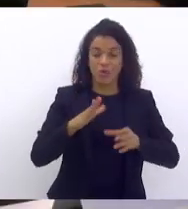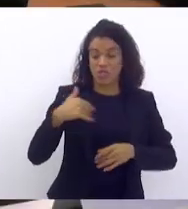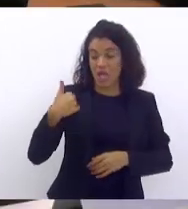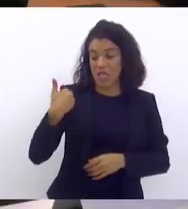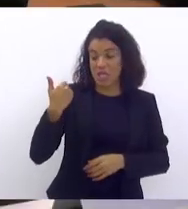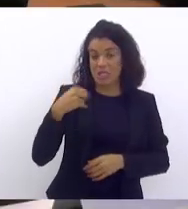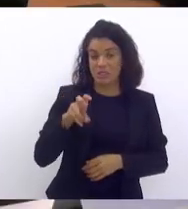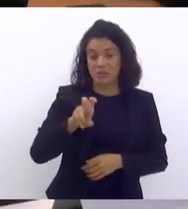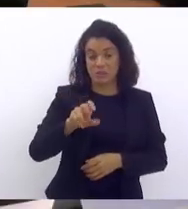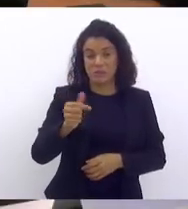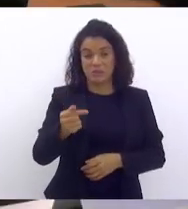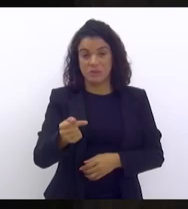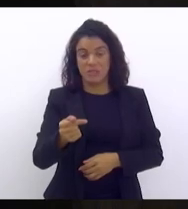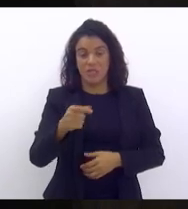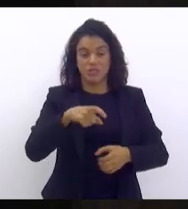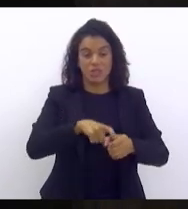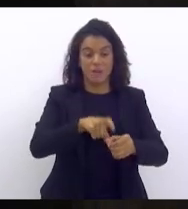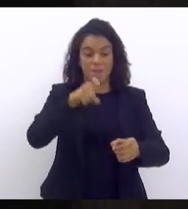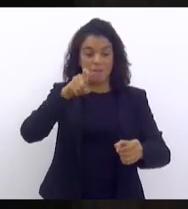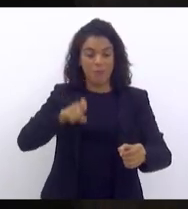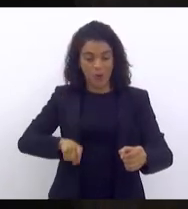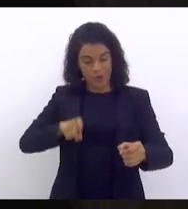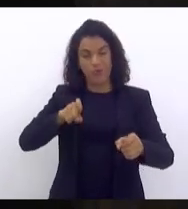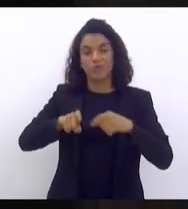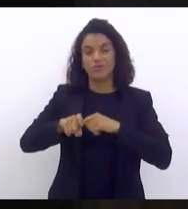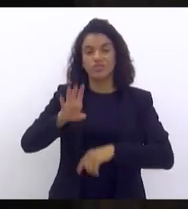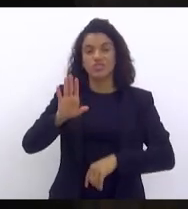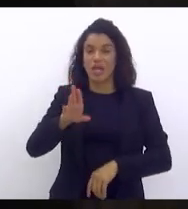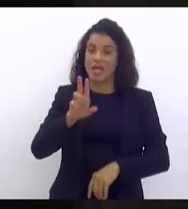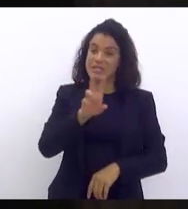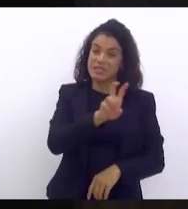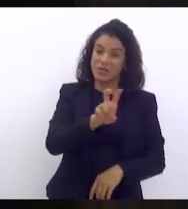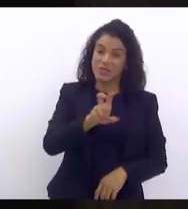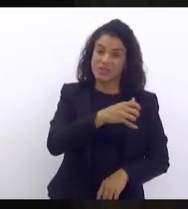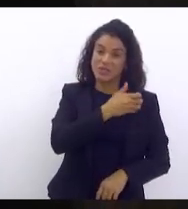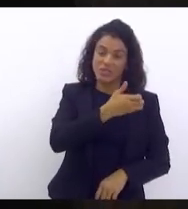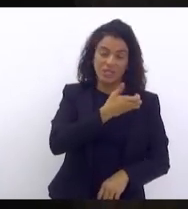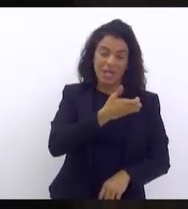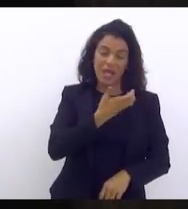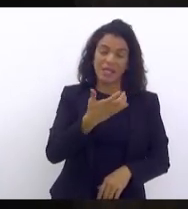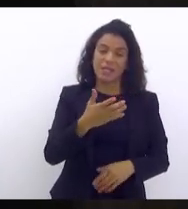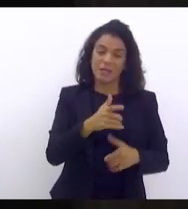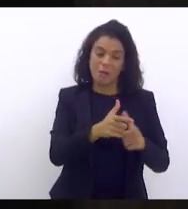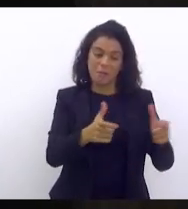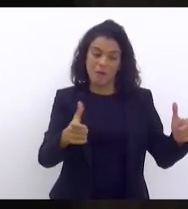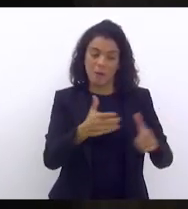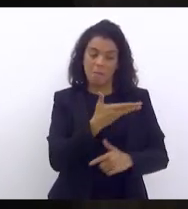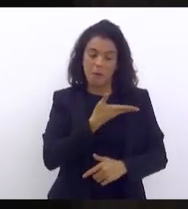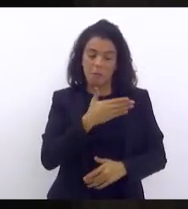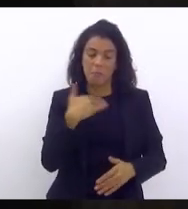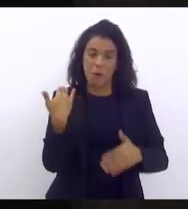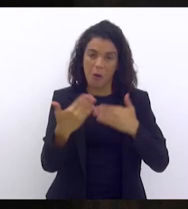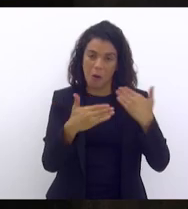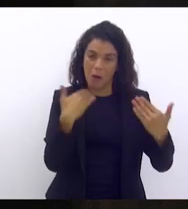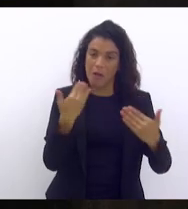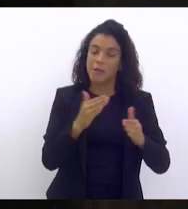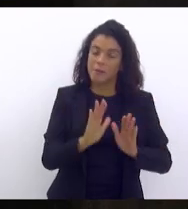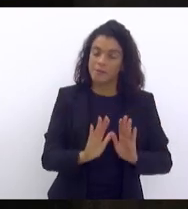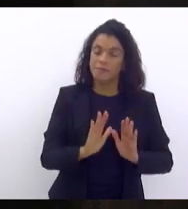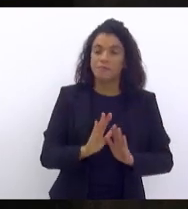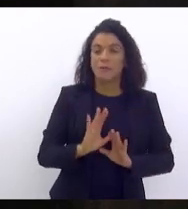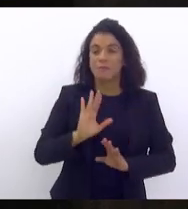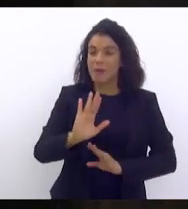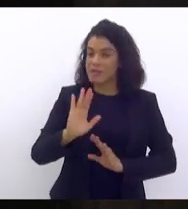já pulei fora da estatística, né? Já pulei os 55, espero viver mais um pouquinho. Mas lembrando que a nossa categoria,